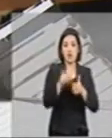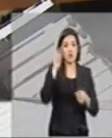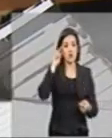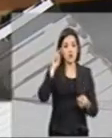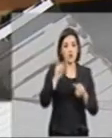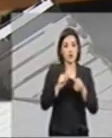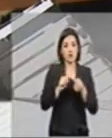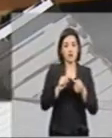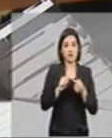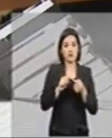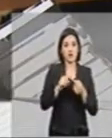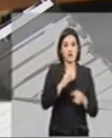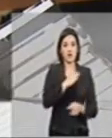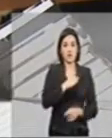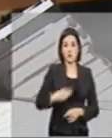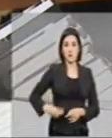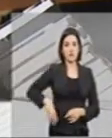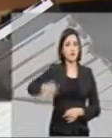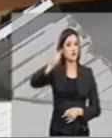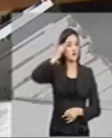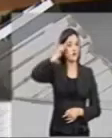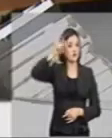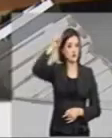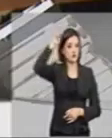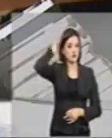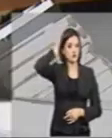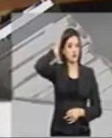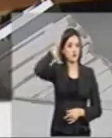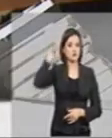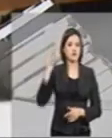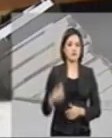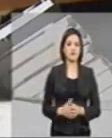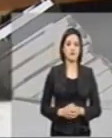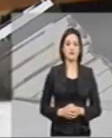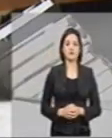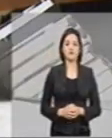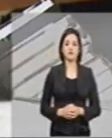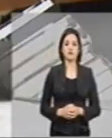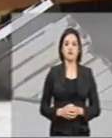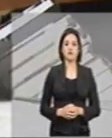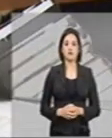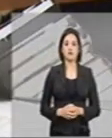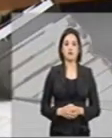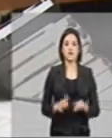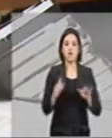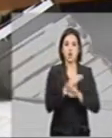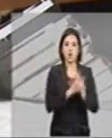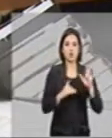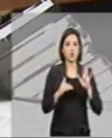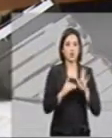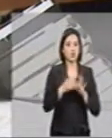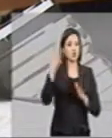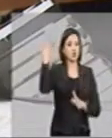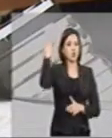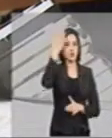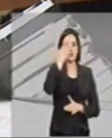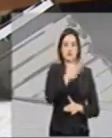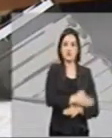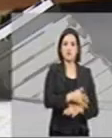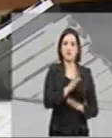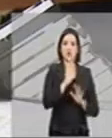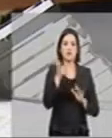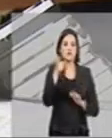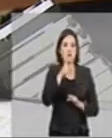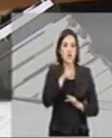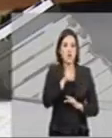ministro Alexandre de Moraes para declarar ilícitas as provas colhidas